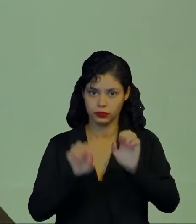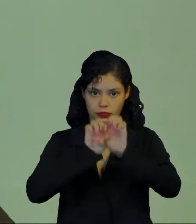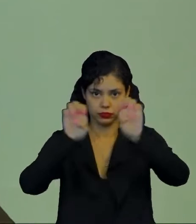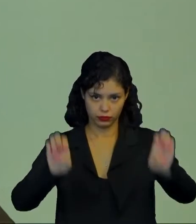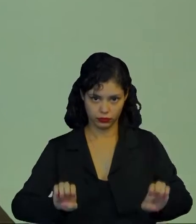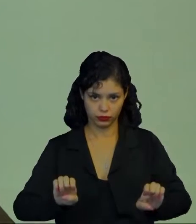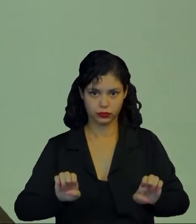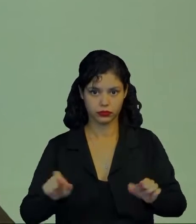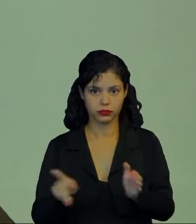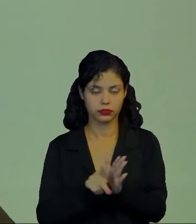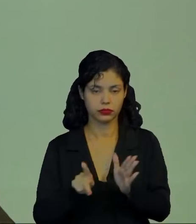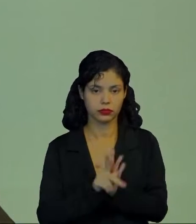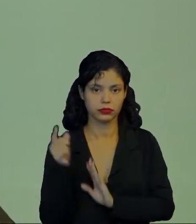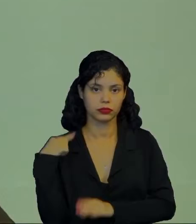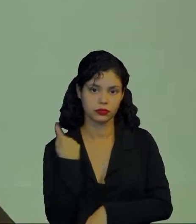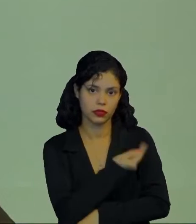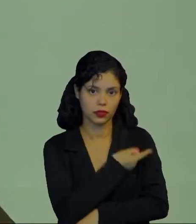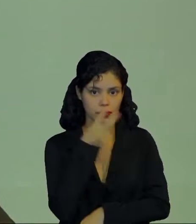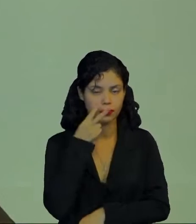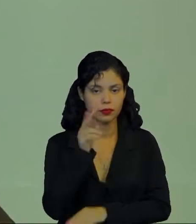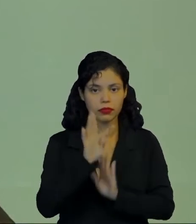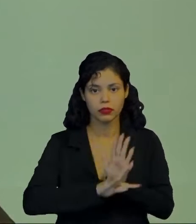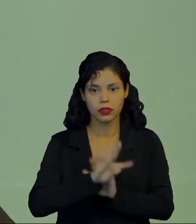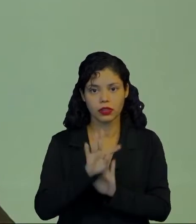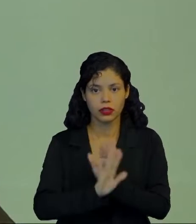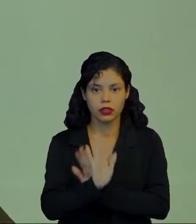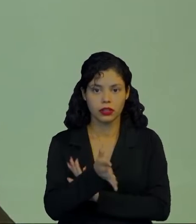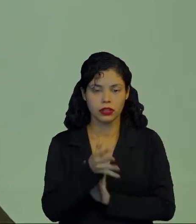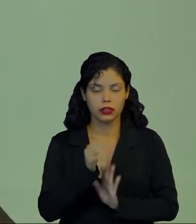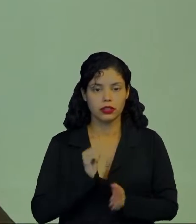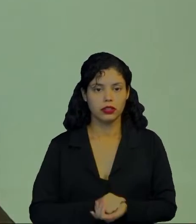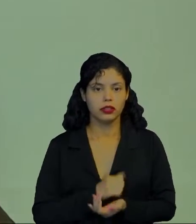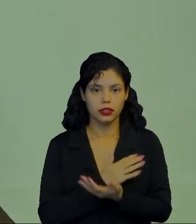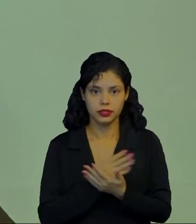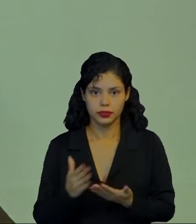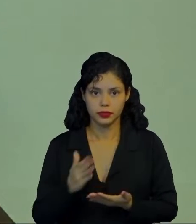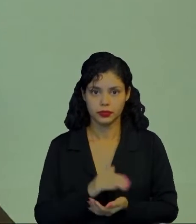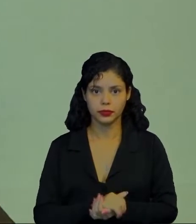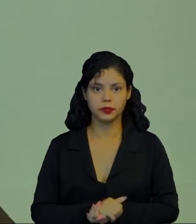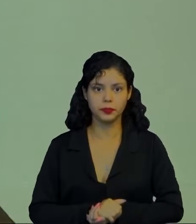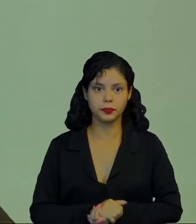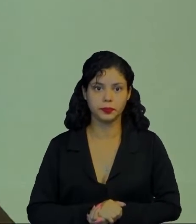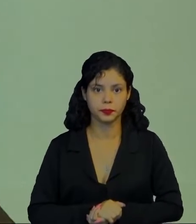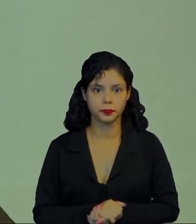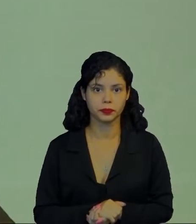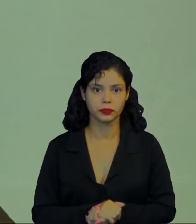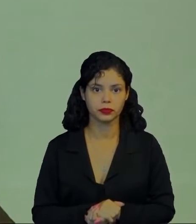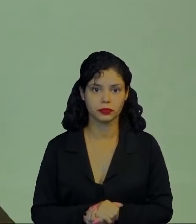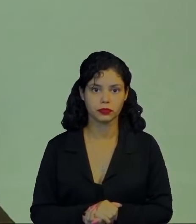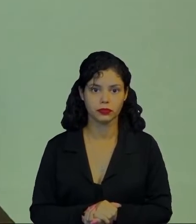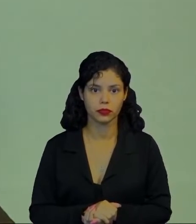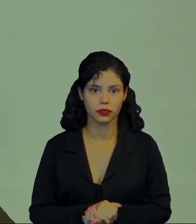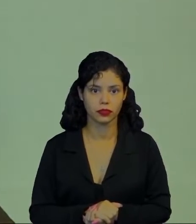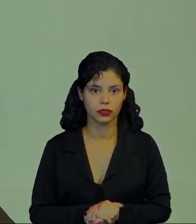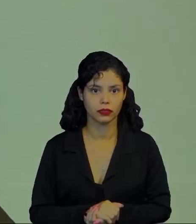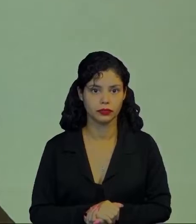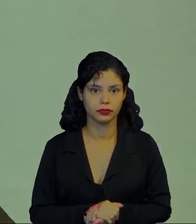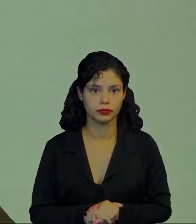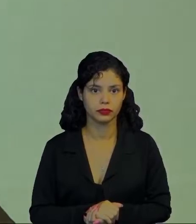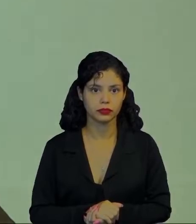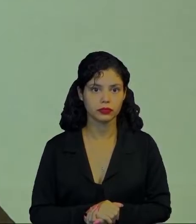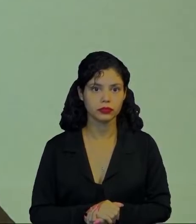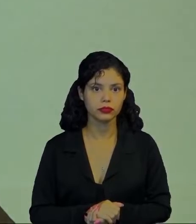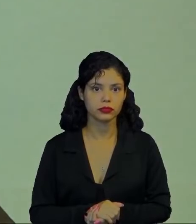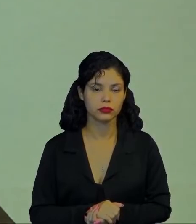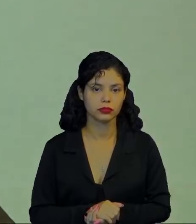assim como nós já vimos outros textos. Vamos começar? Eu trouxe para vocês outro poema,